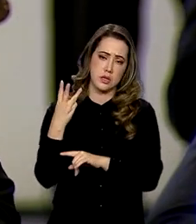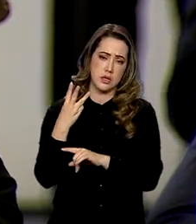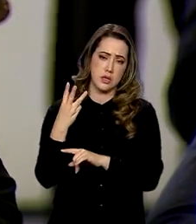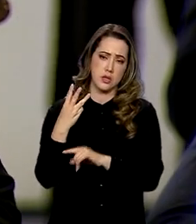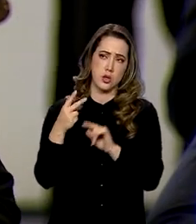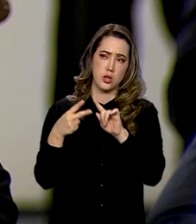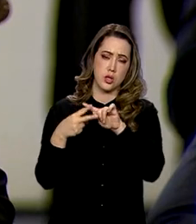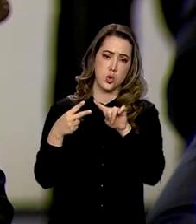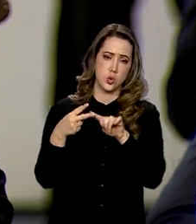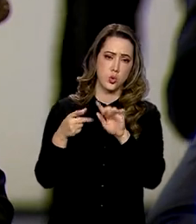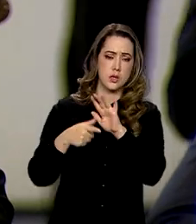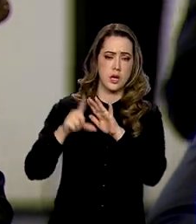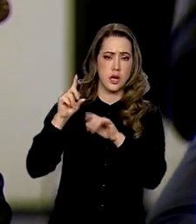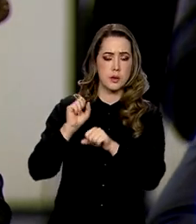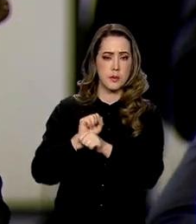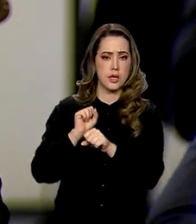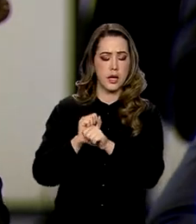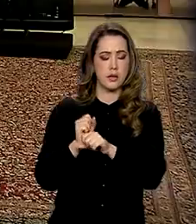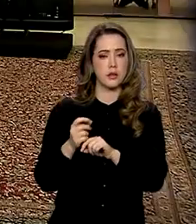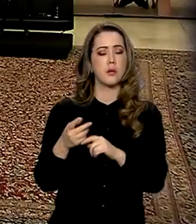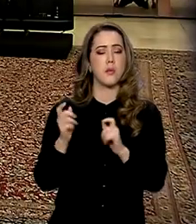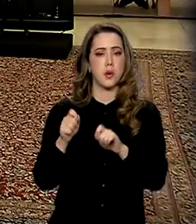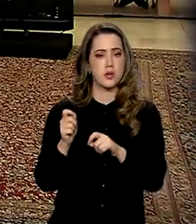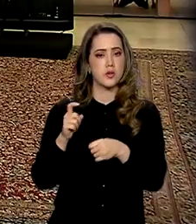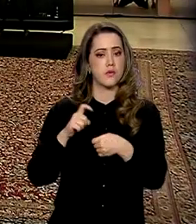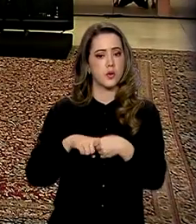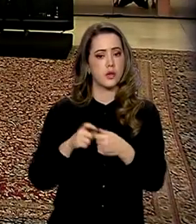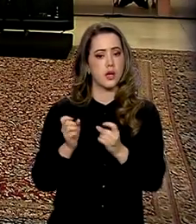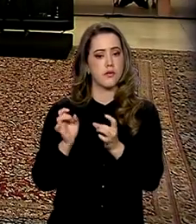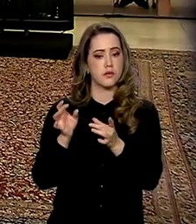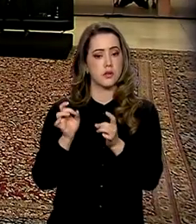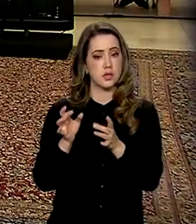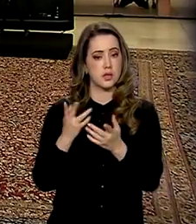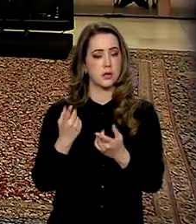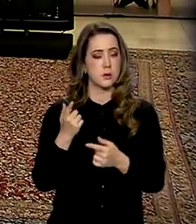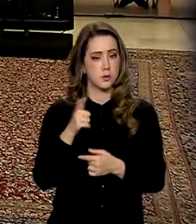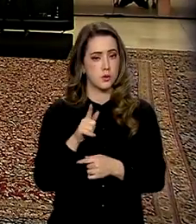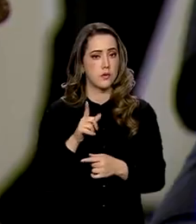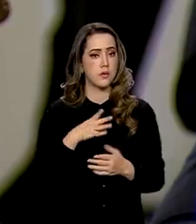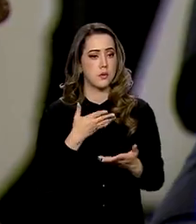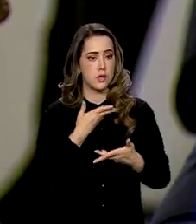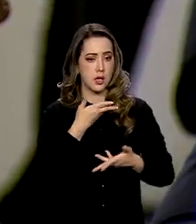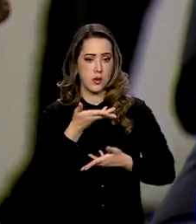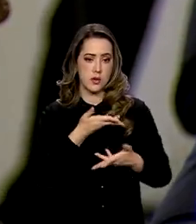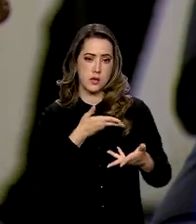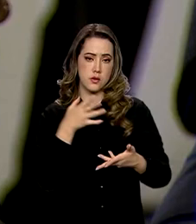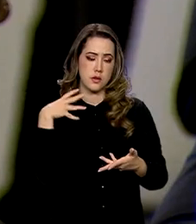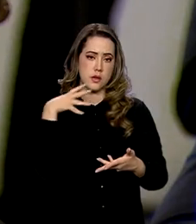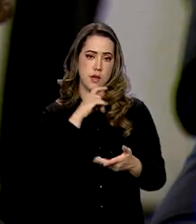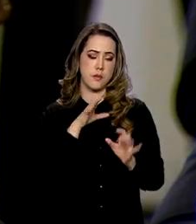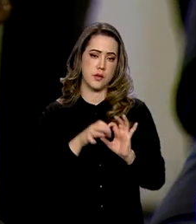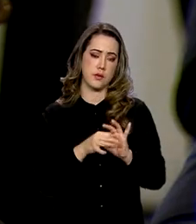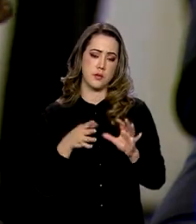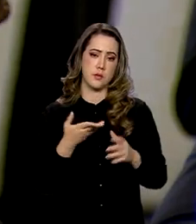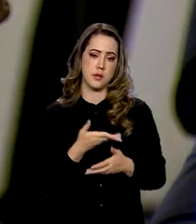anos voltaram a exportações temos em negociações avançadas a liberação